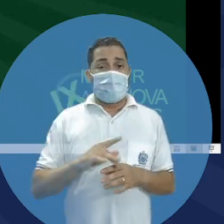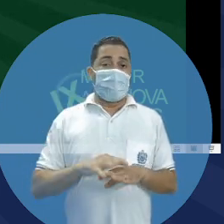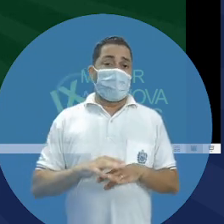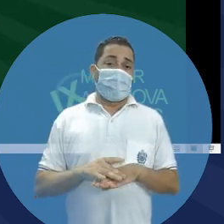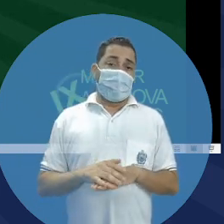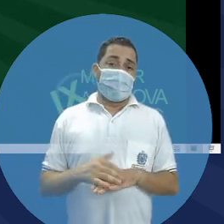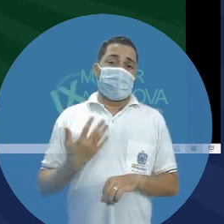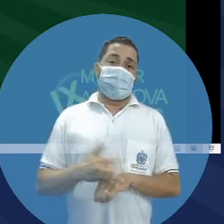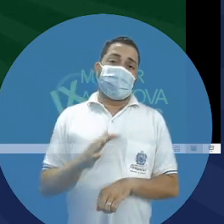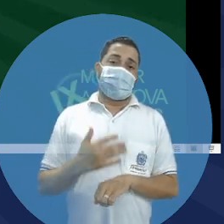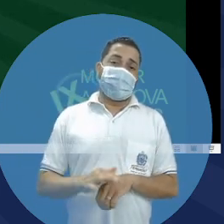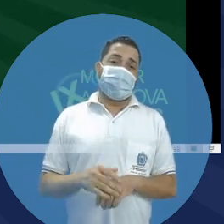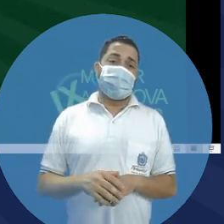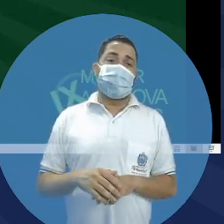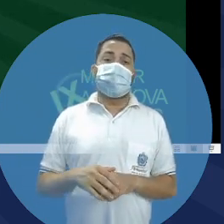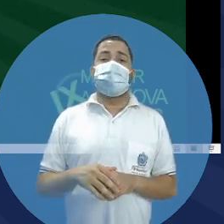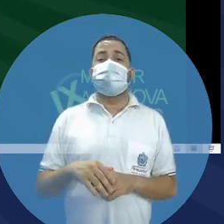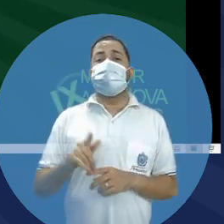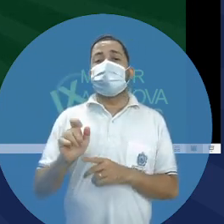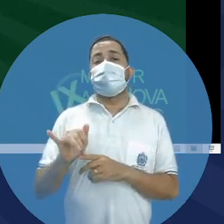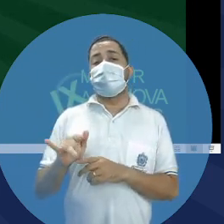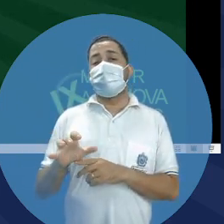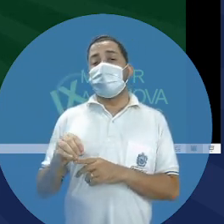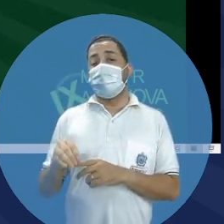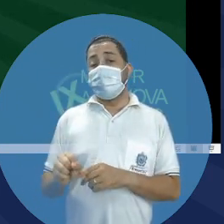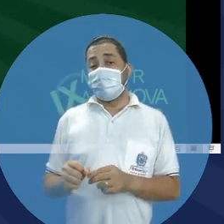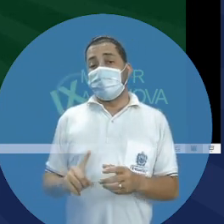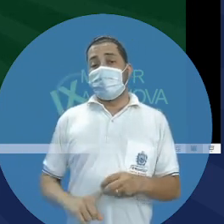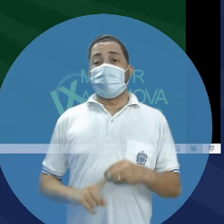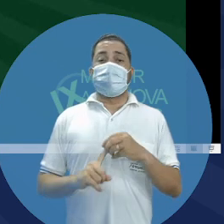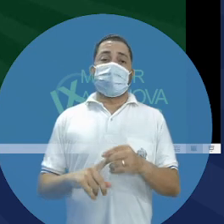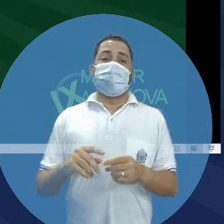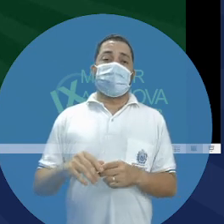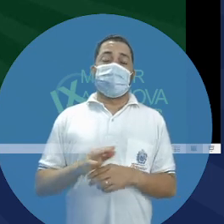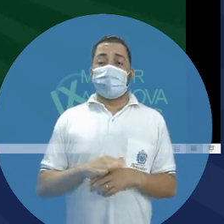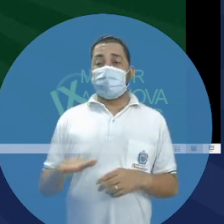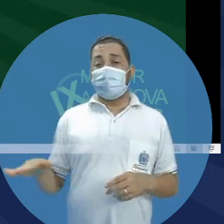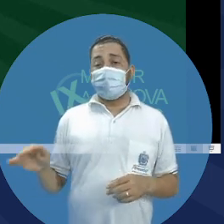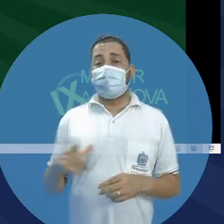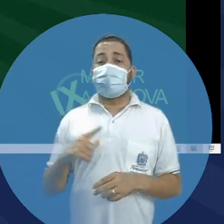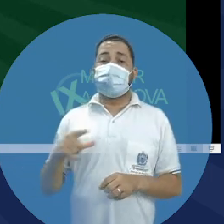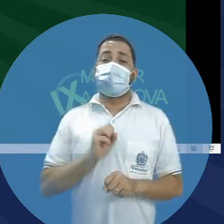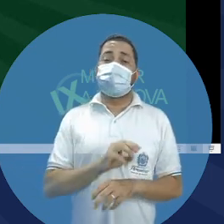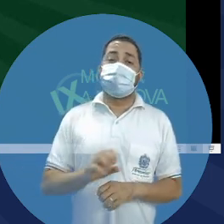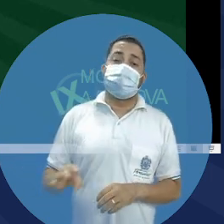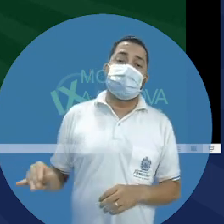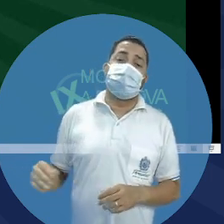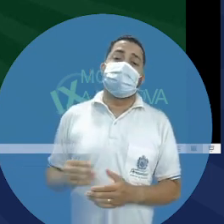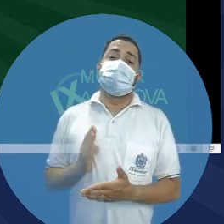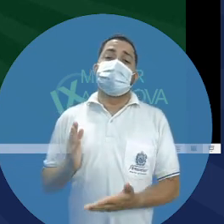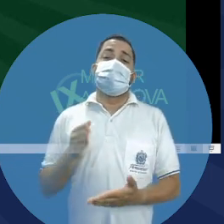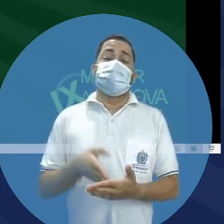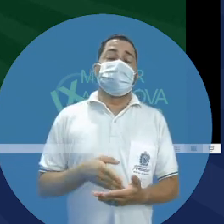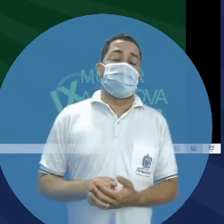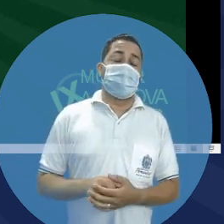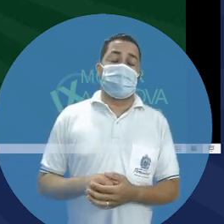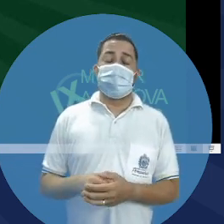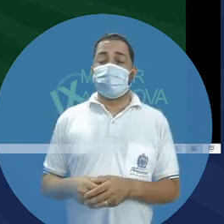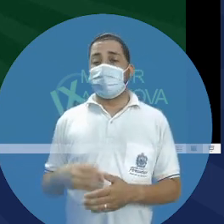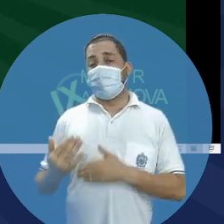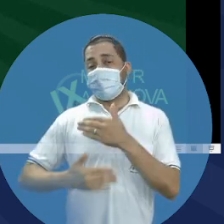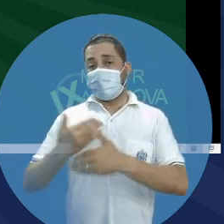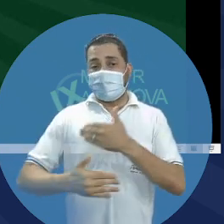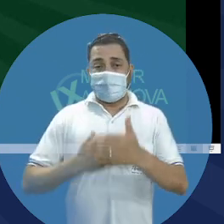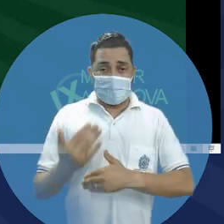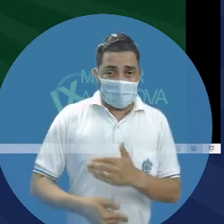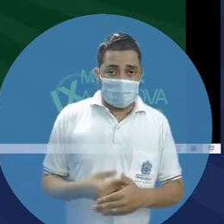gêneros, principalmente as meninas, que com a educação e a intervenção poderia desenvolver mais e amenizar